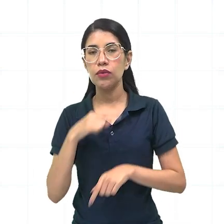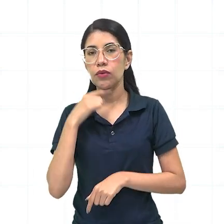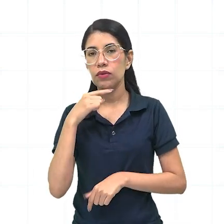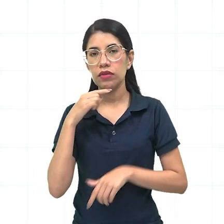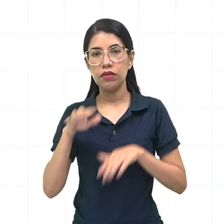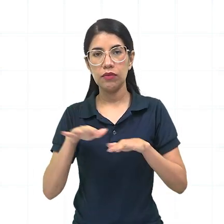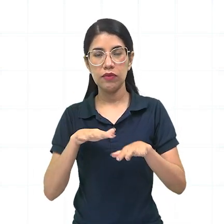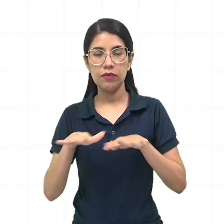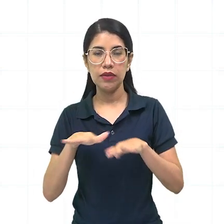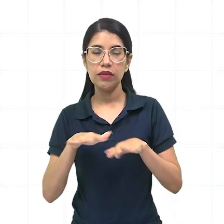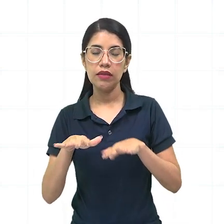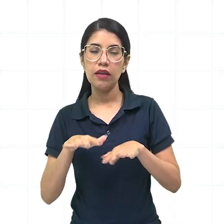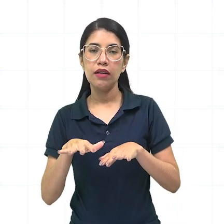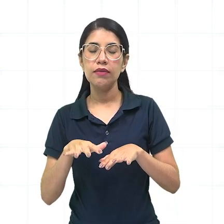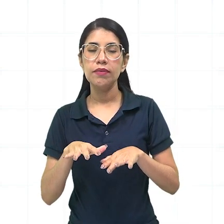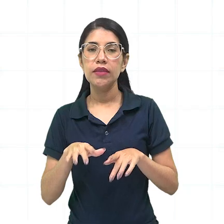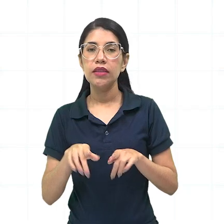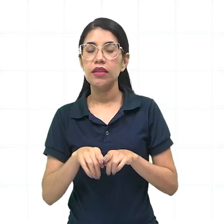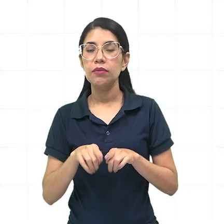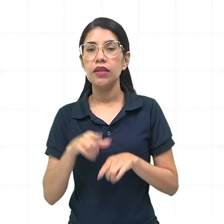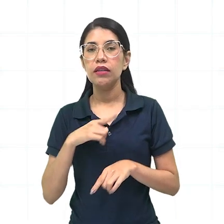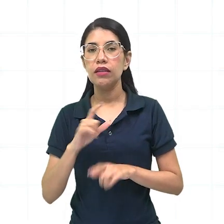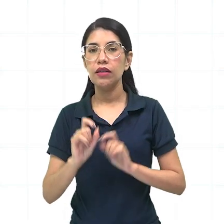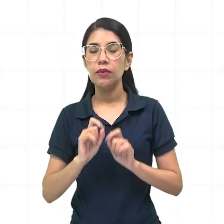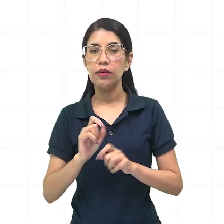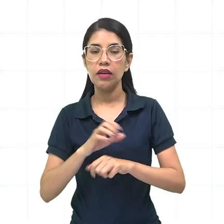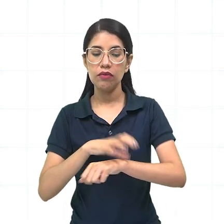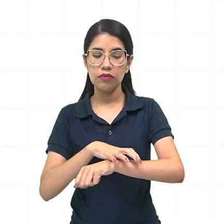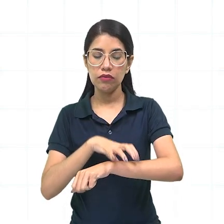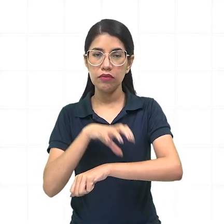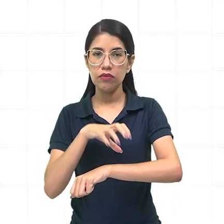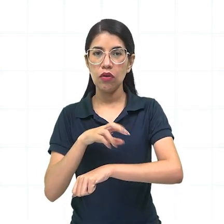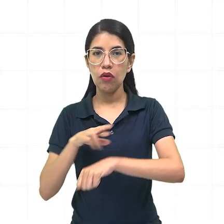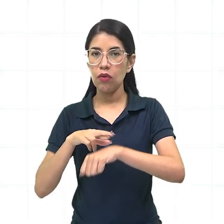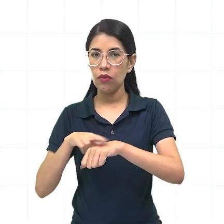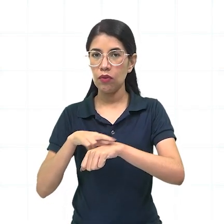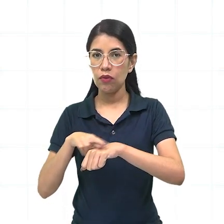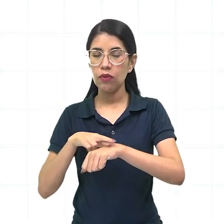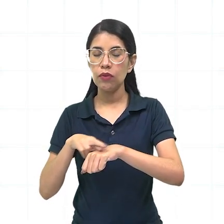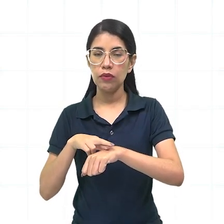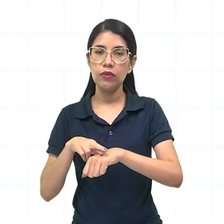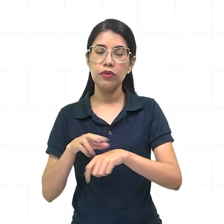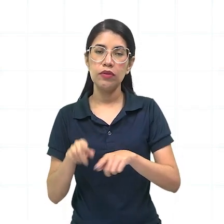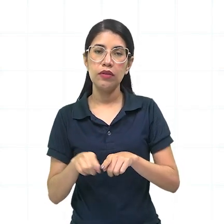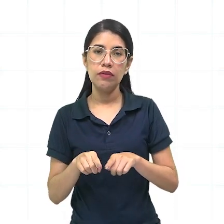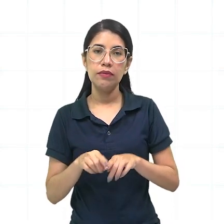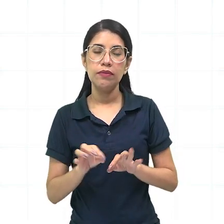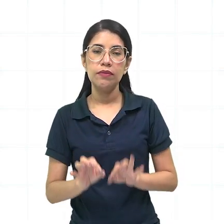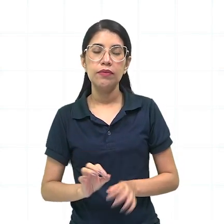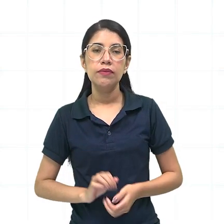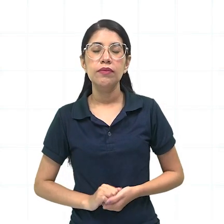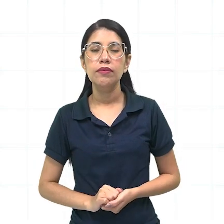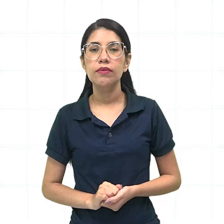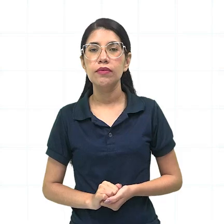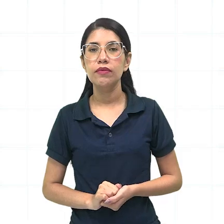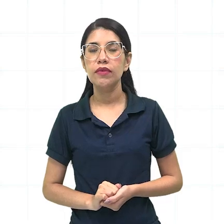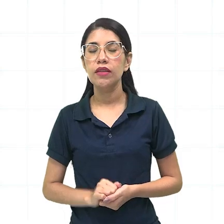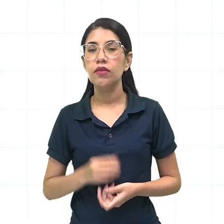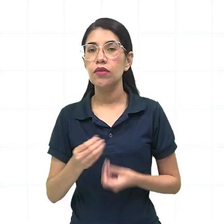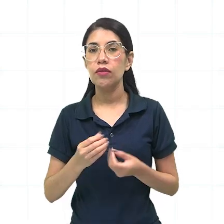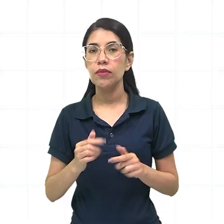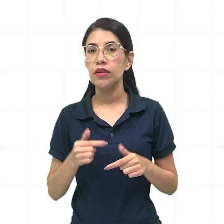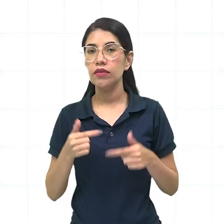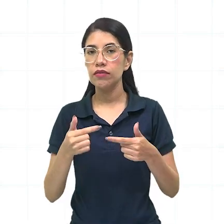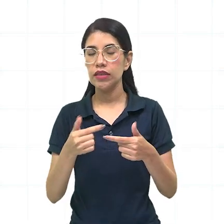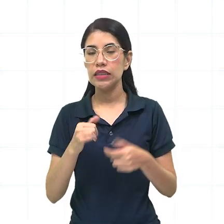área afetada, possível presença de hematomas, ou seja, roxidão na área. E aí, o que fazer em caso